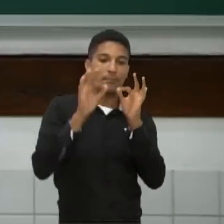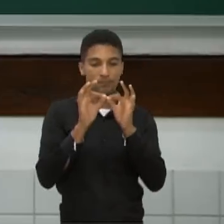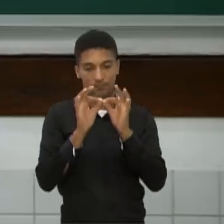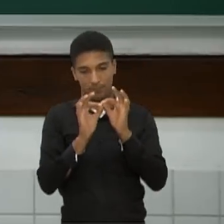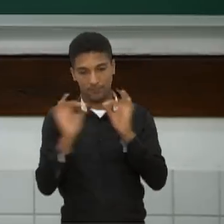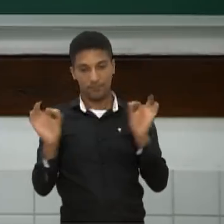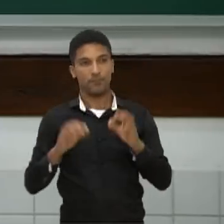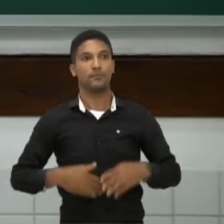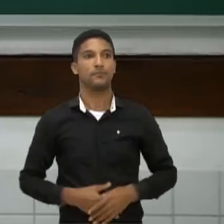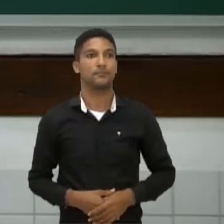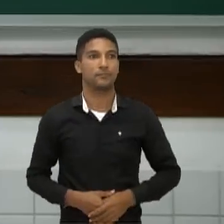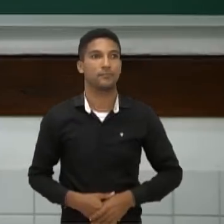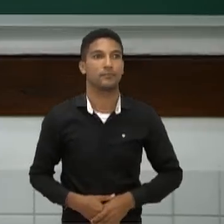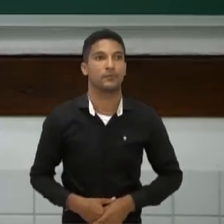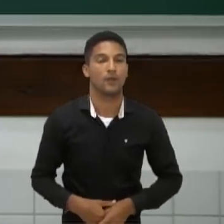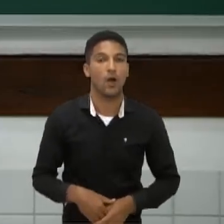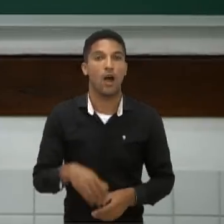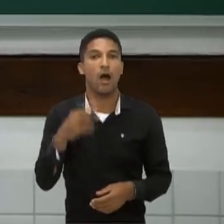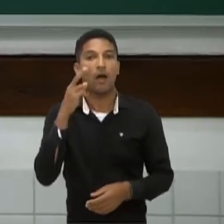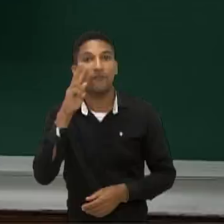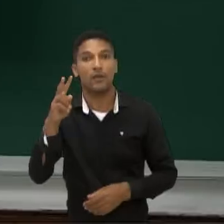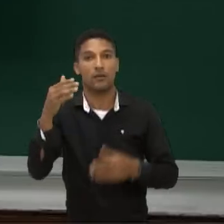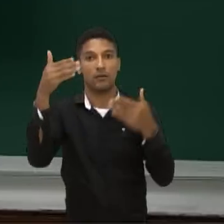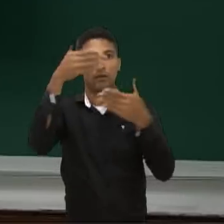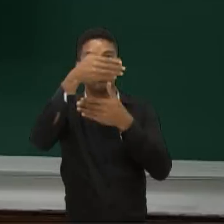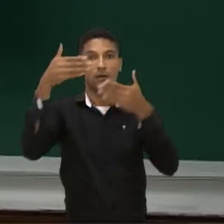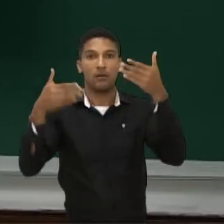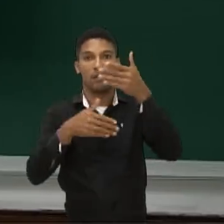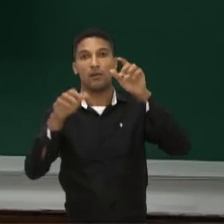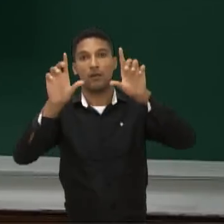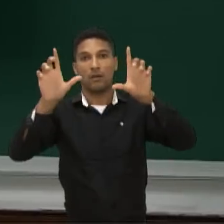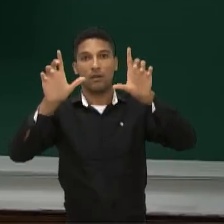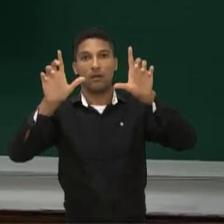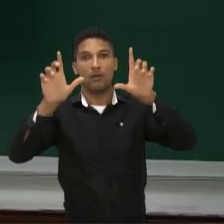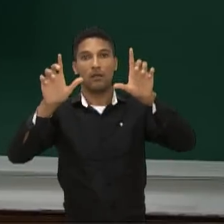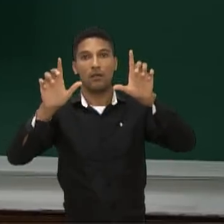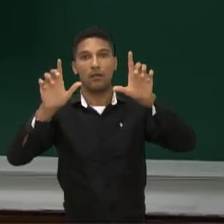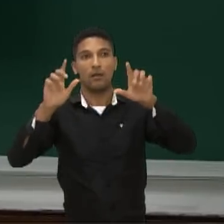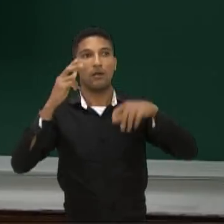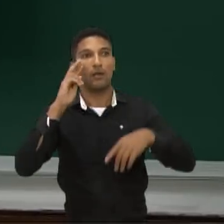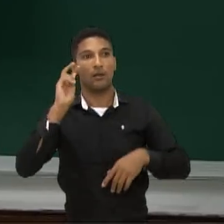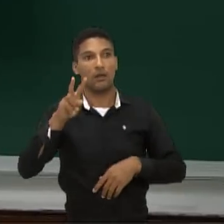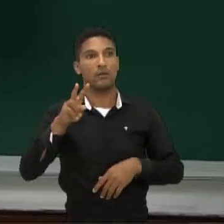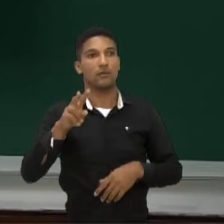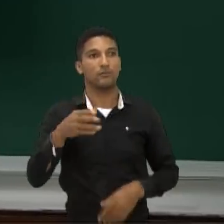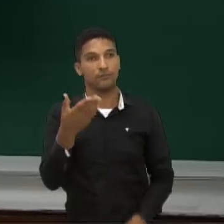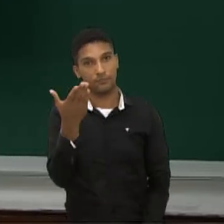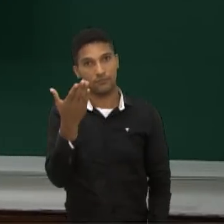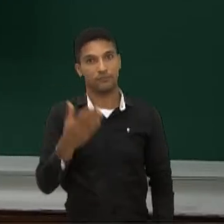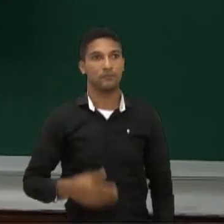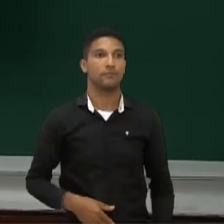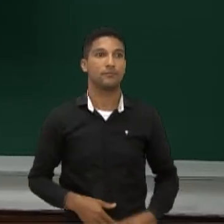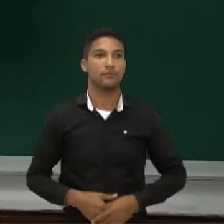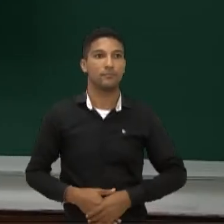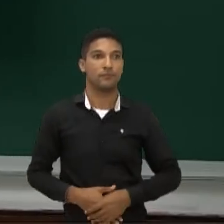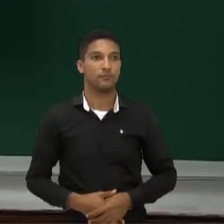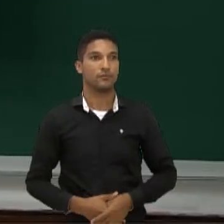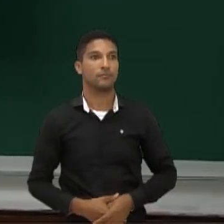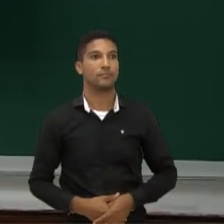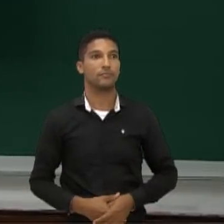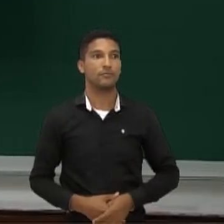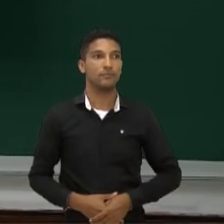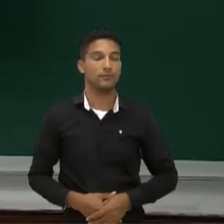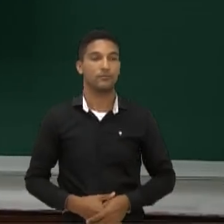está feita aqui no slide também, tá bom, pessoal? Então, eu tenho ali, olha só, o perímetro é 12 centímetros, né? Olha, eu